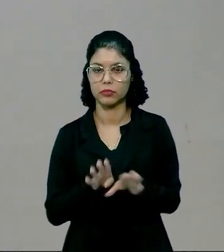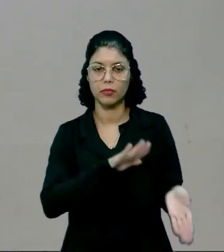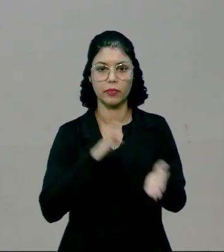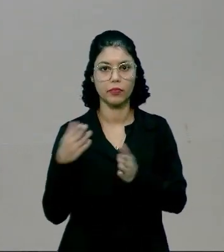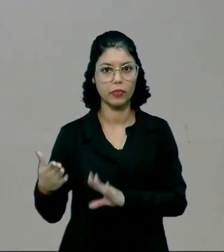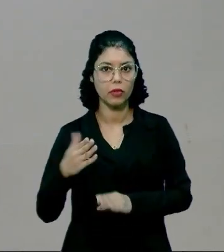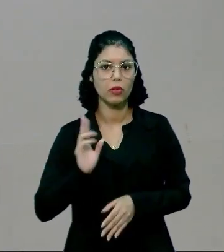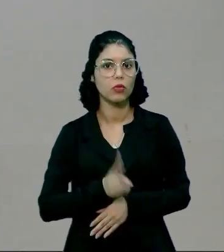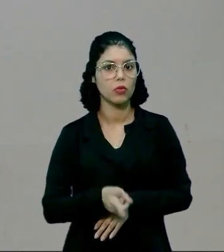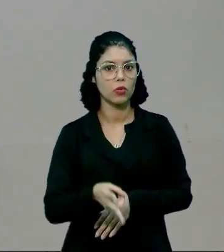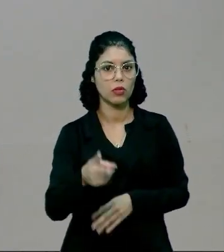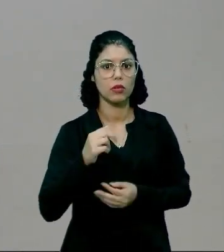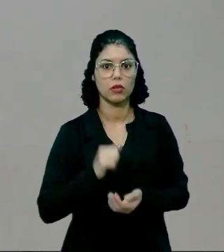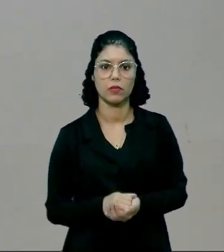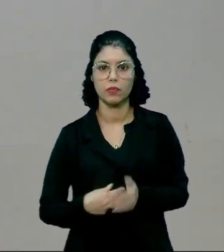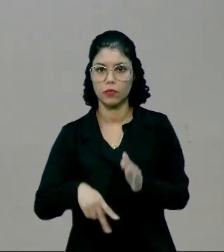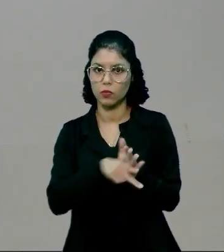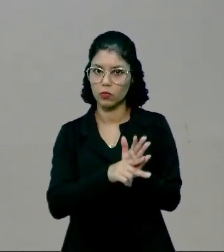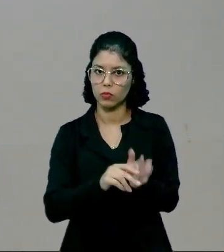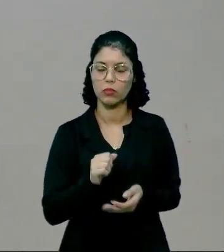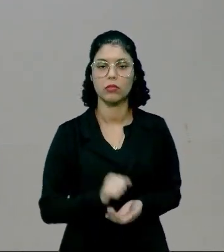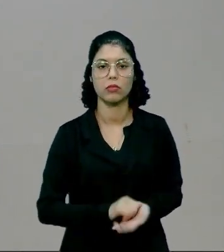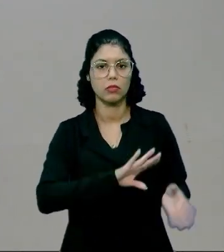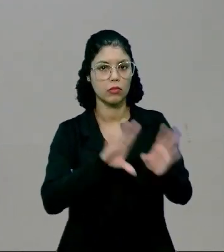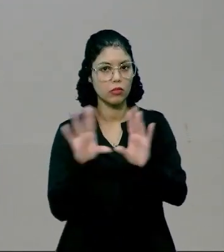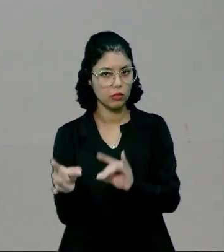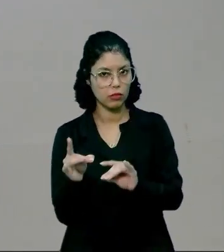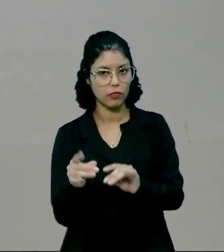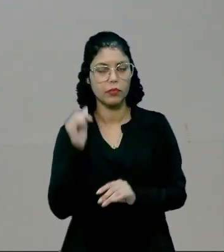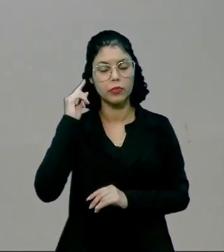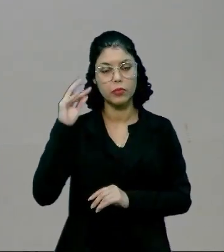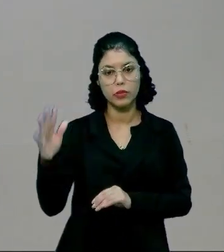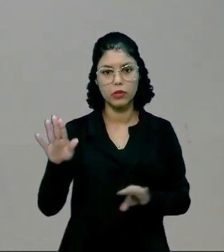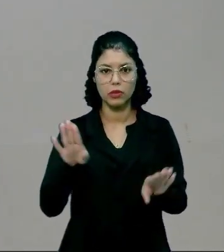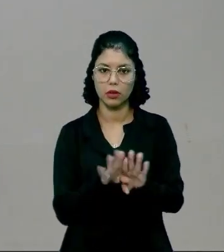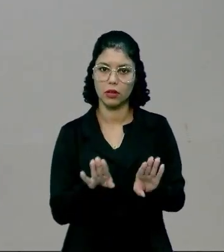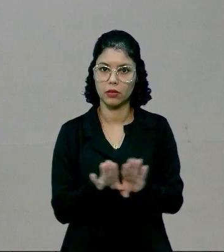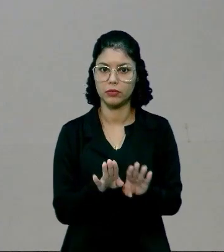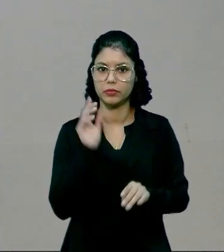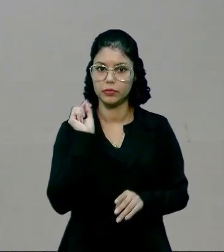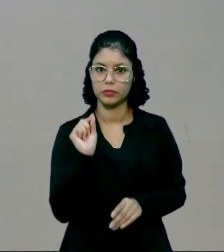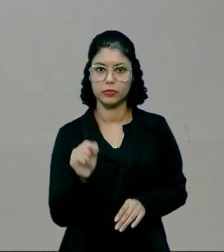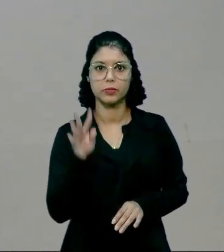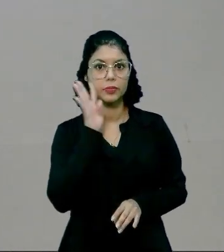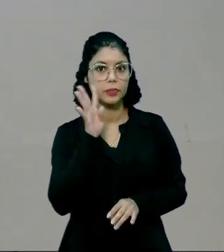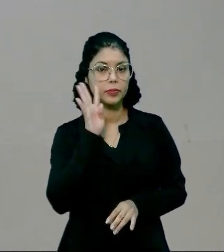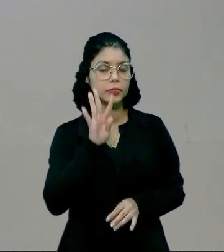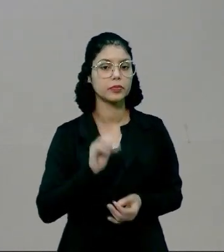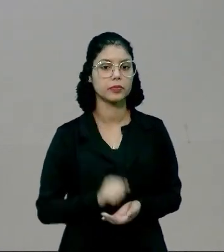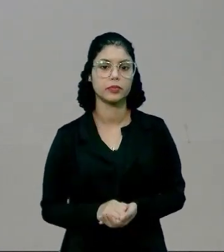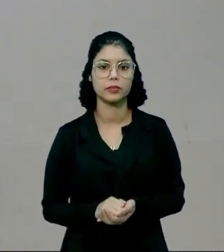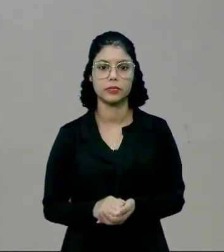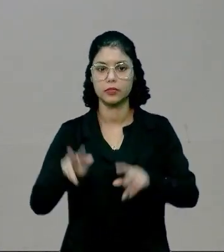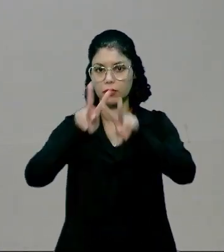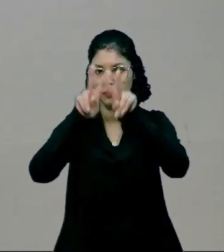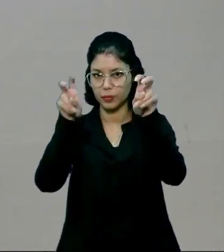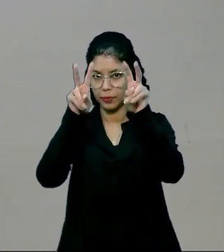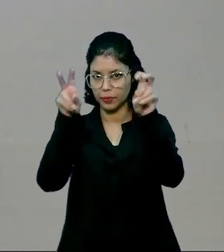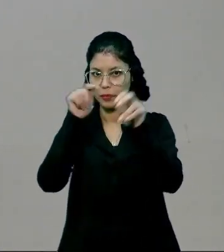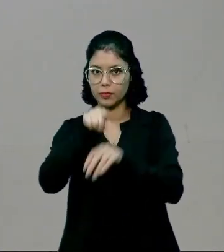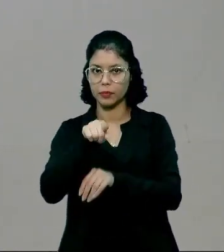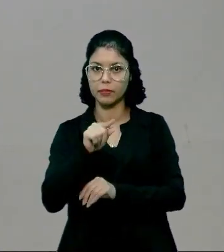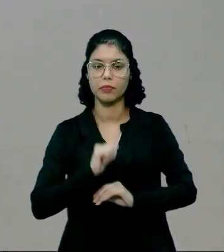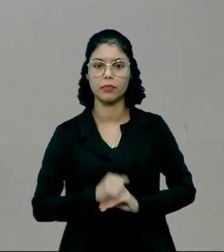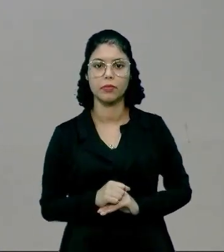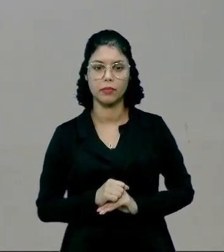daí constitui a sua obra que leva a uma reflexão. E o que é interessante e legal é que essa temática